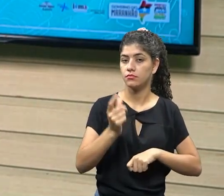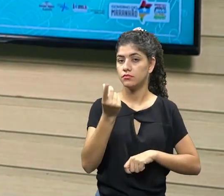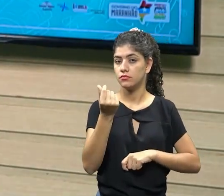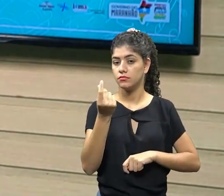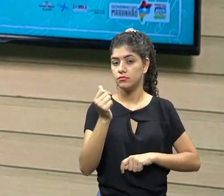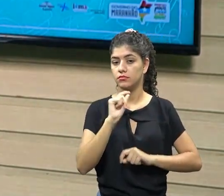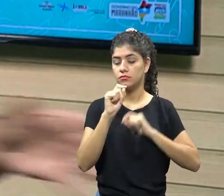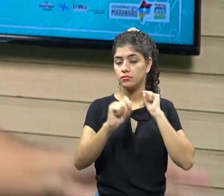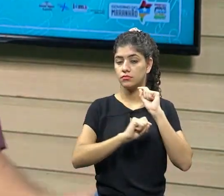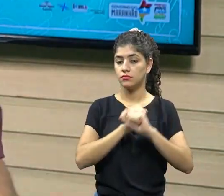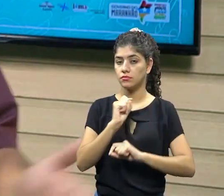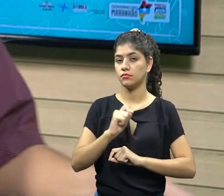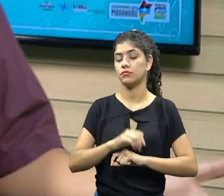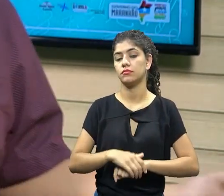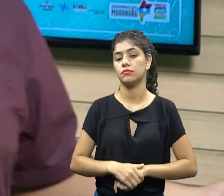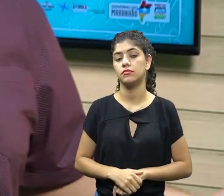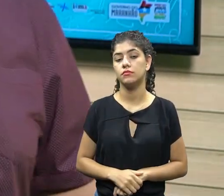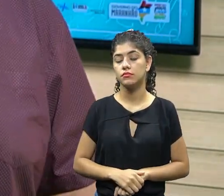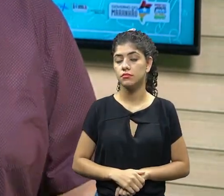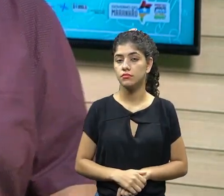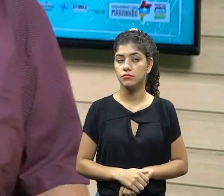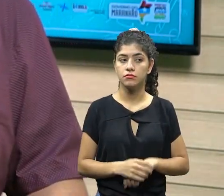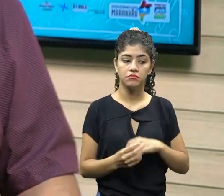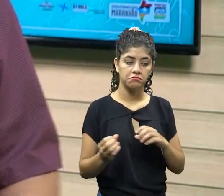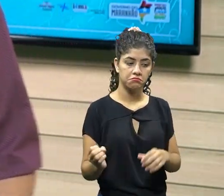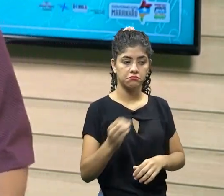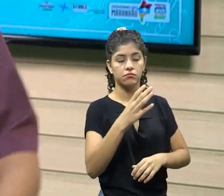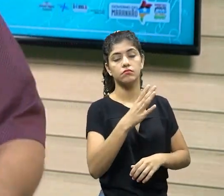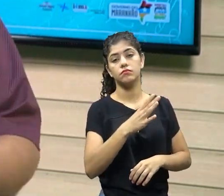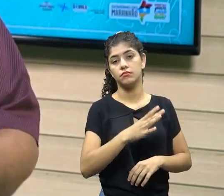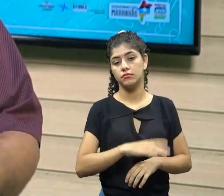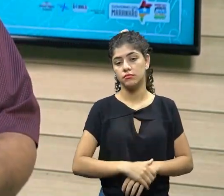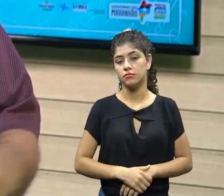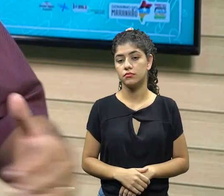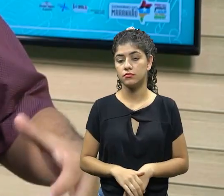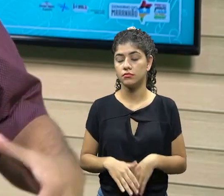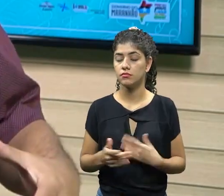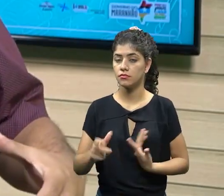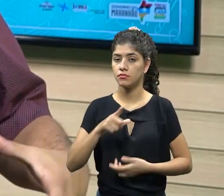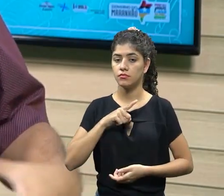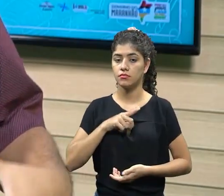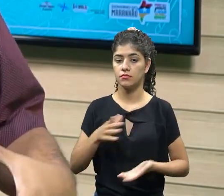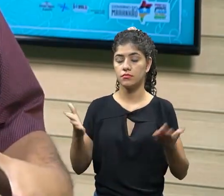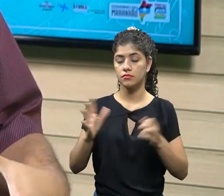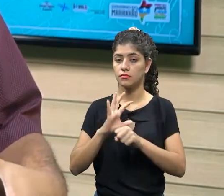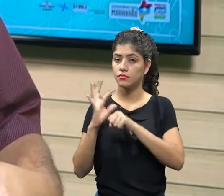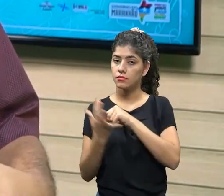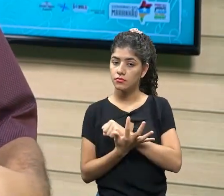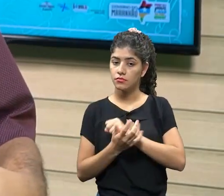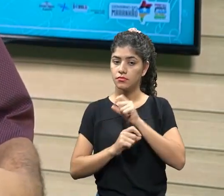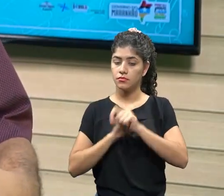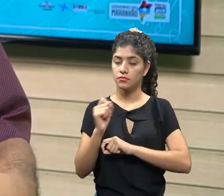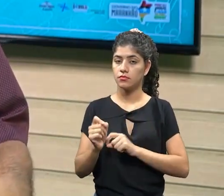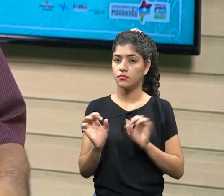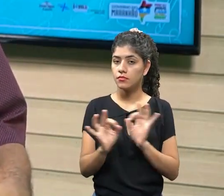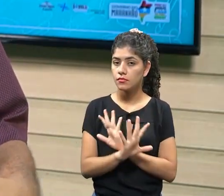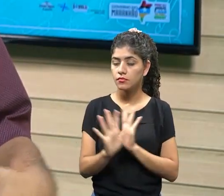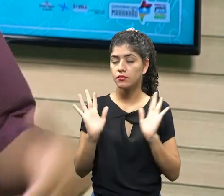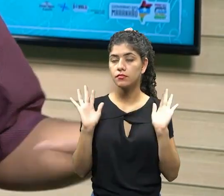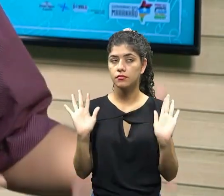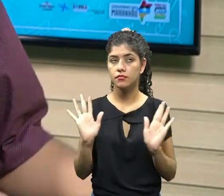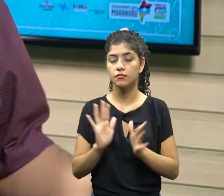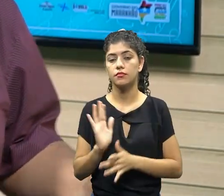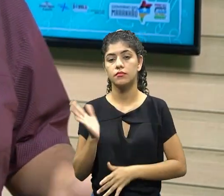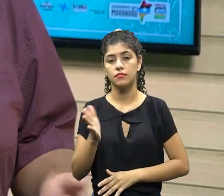investimento de inovação. Nós tivemos agora a pandemia, nós estamos saindo e preciso desse dinheiro para